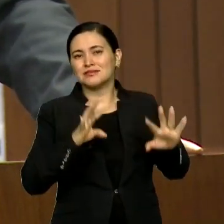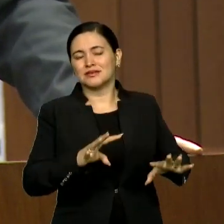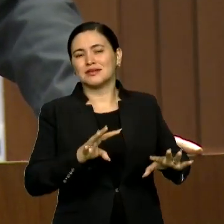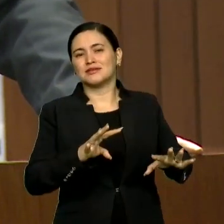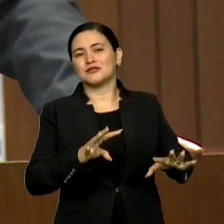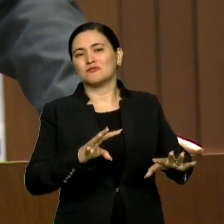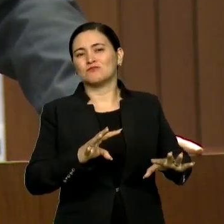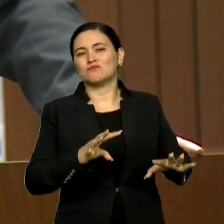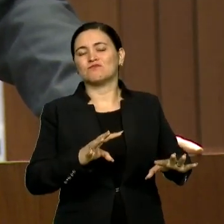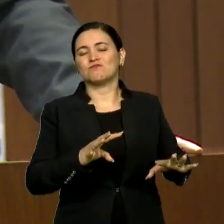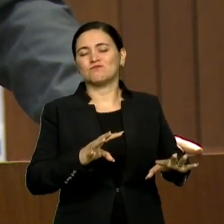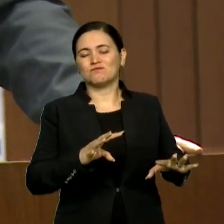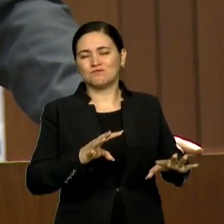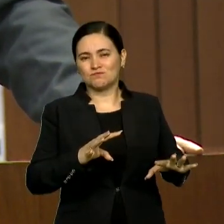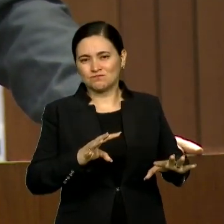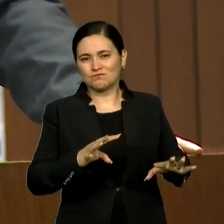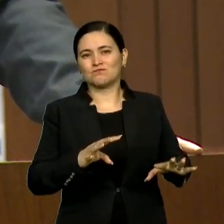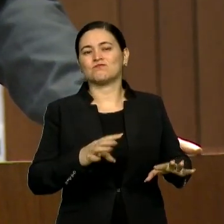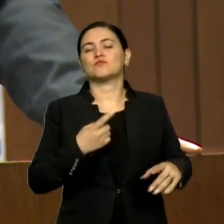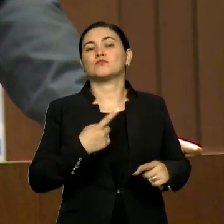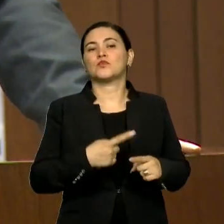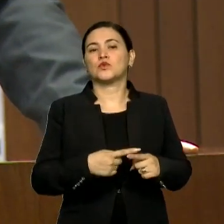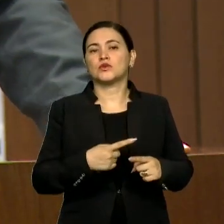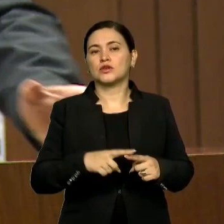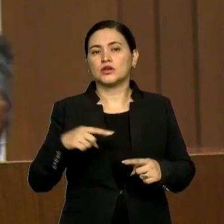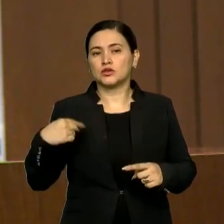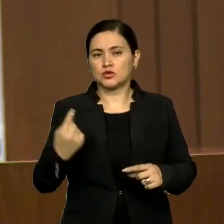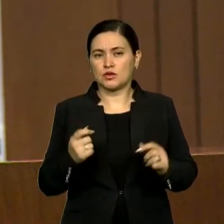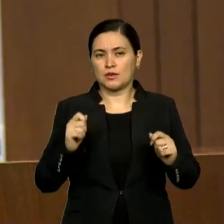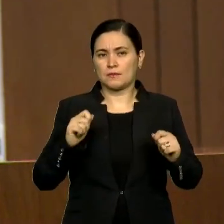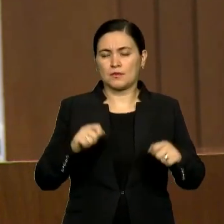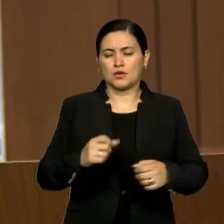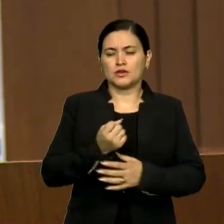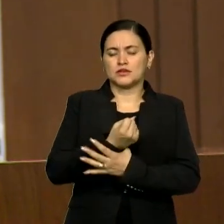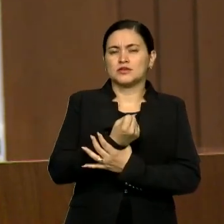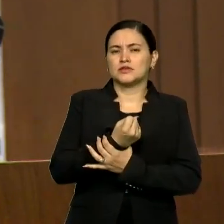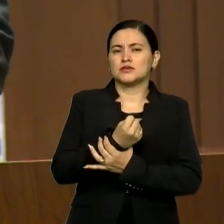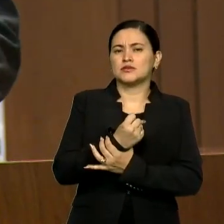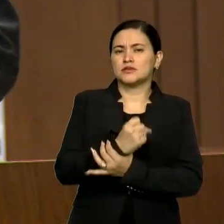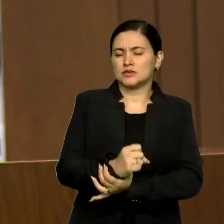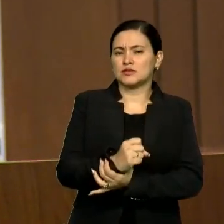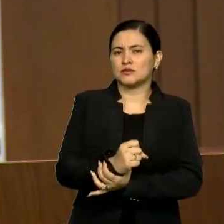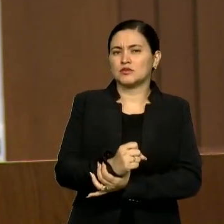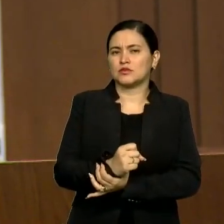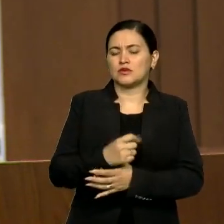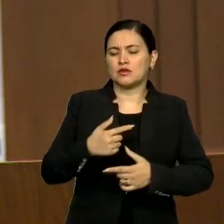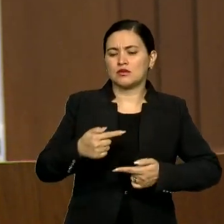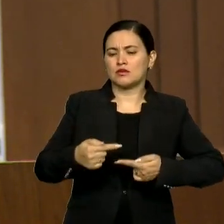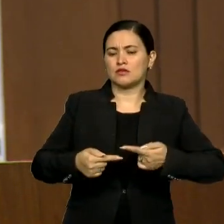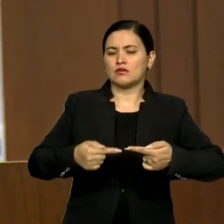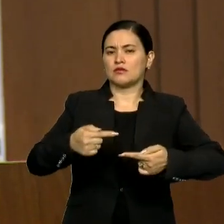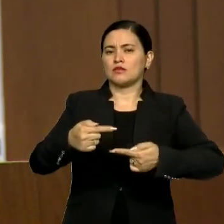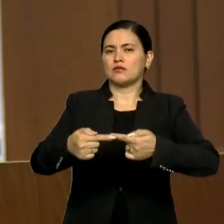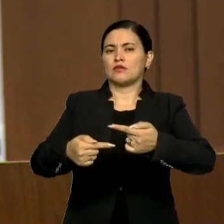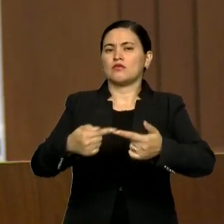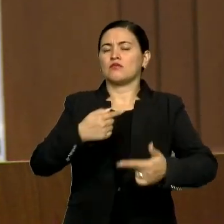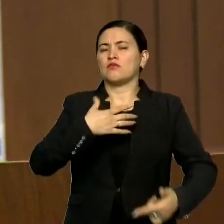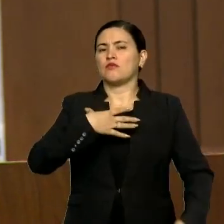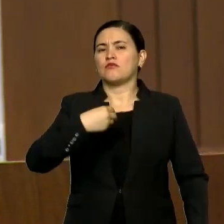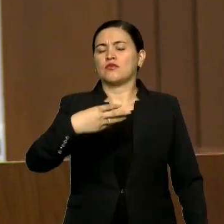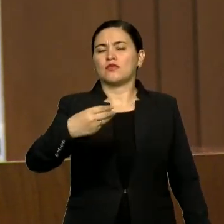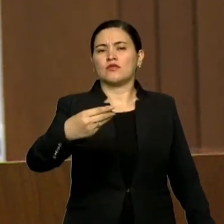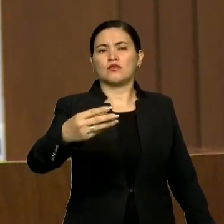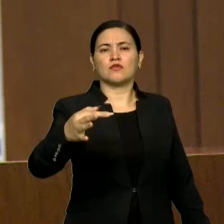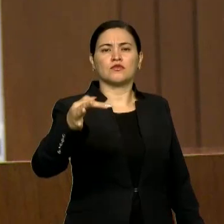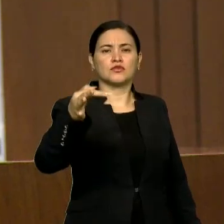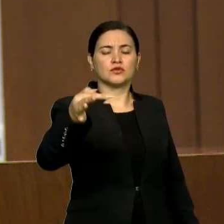atento para que possamos garantir às gerações futuras água de